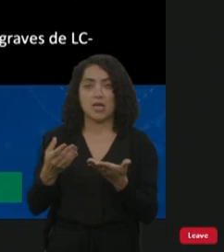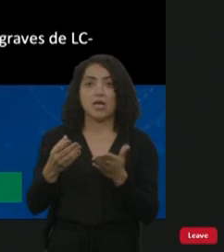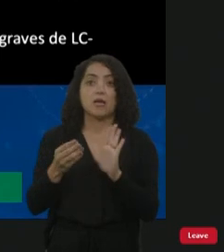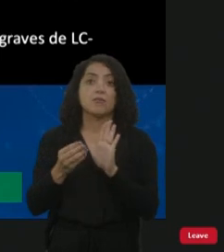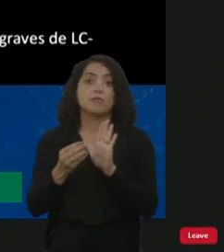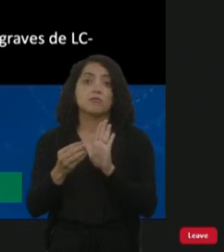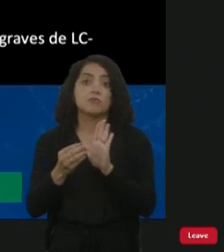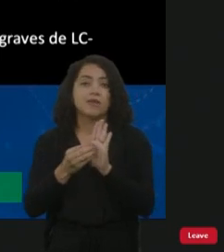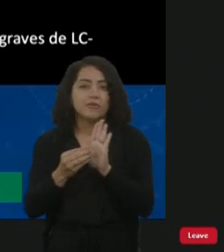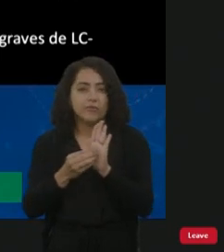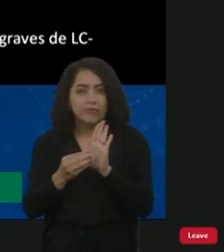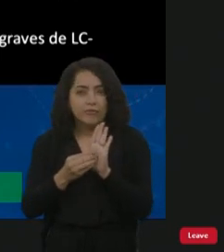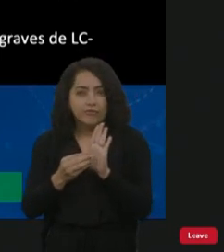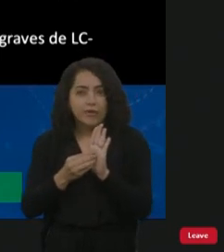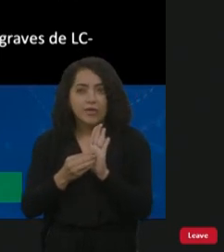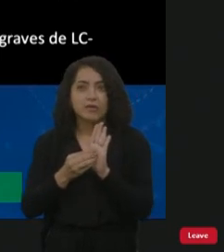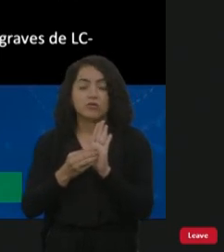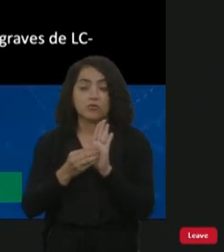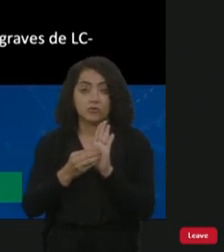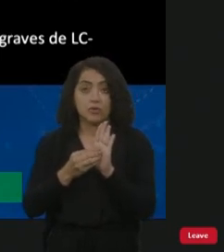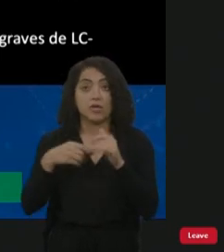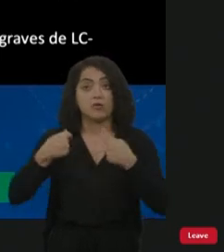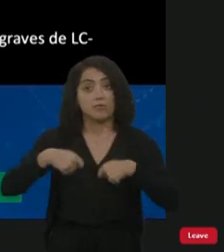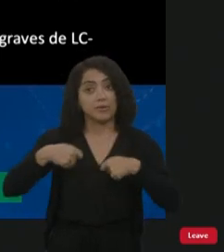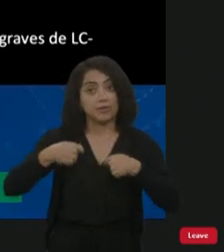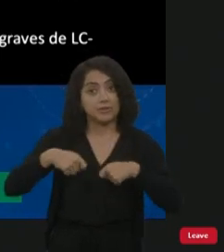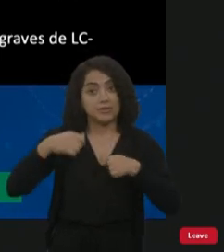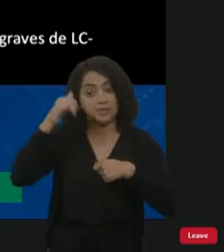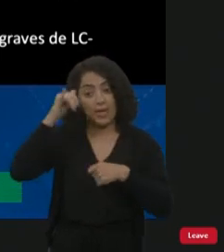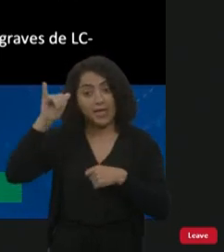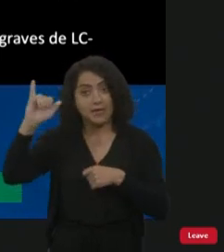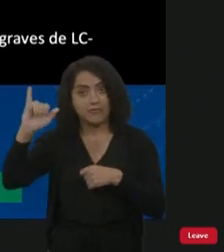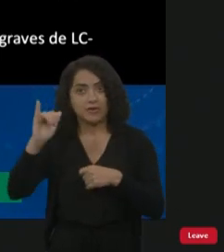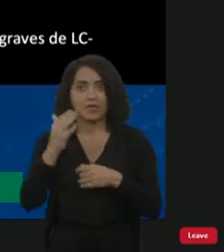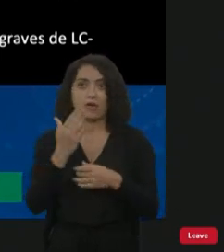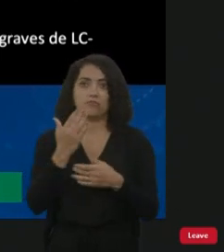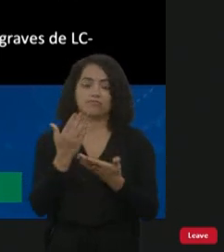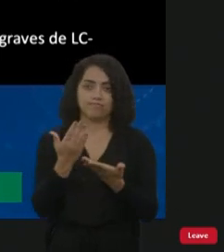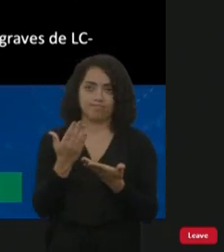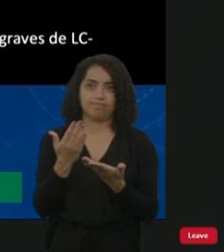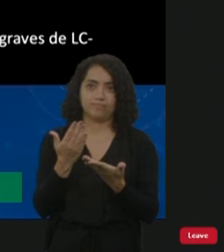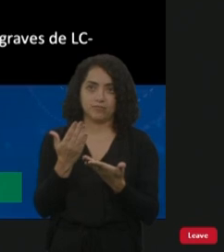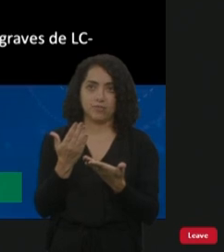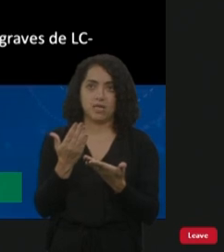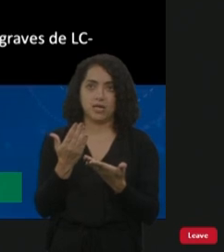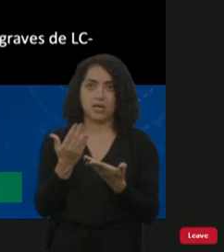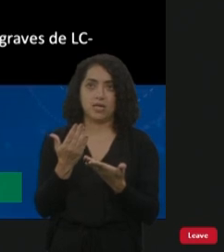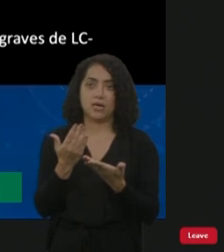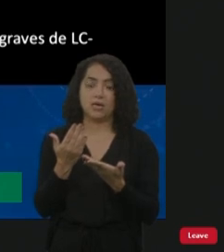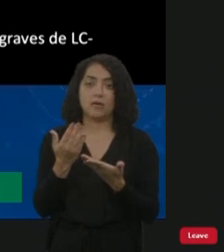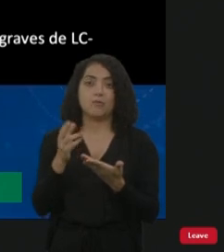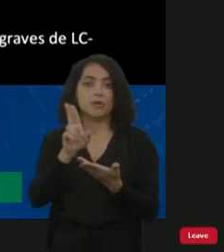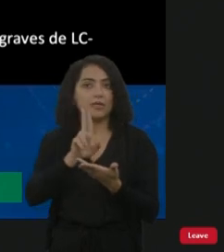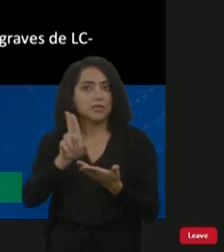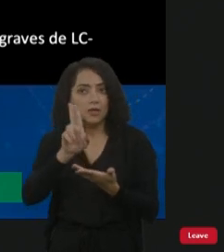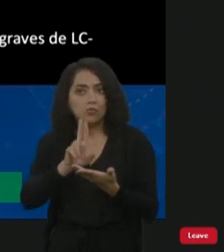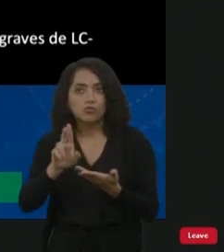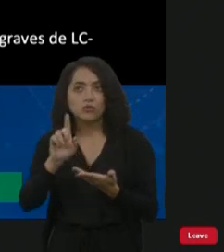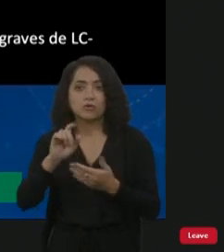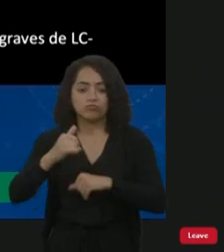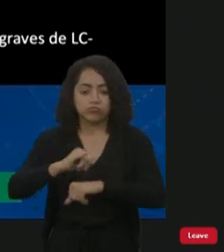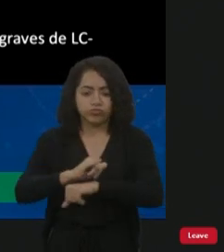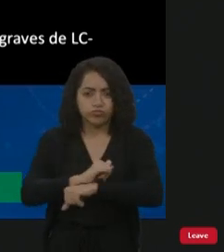cadeia longa, eu vou ter que evitar que ele fique em jejum para não usar essa via metabólica de queima de